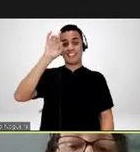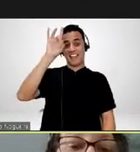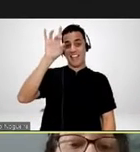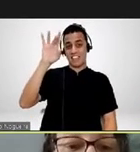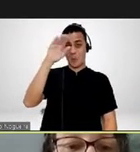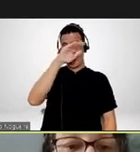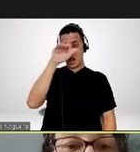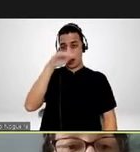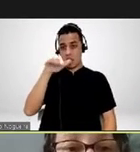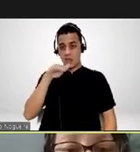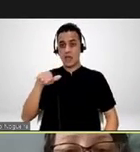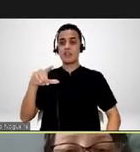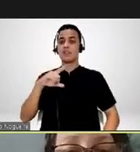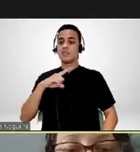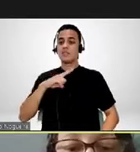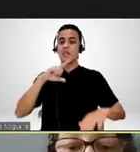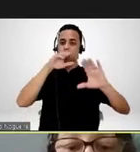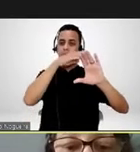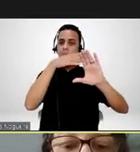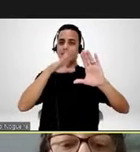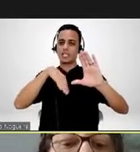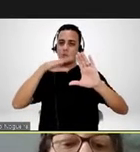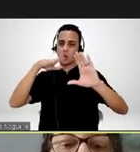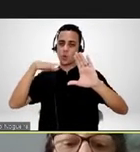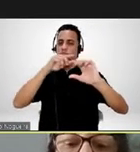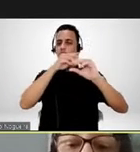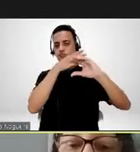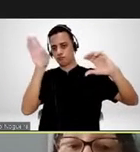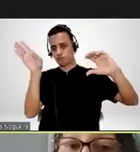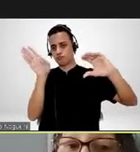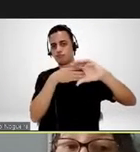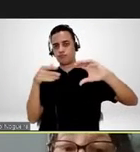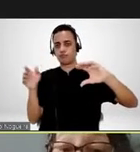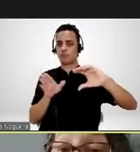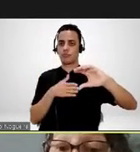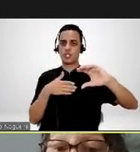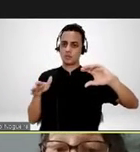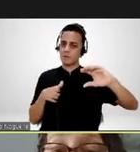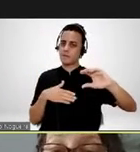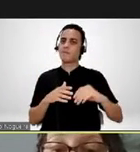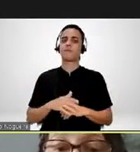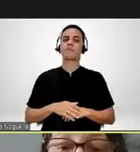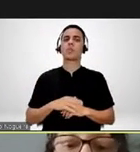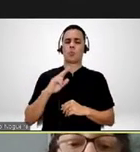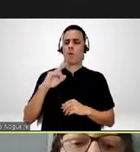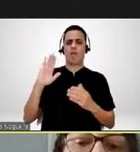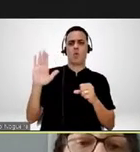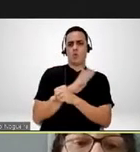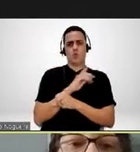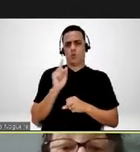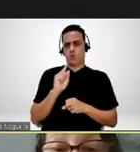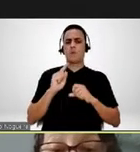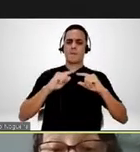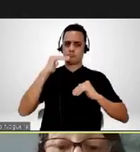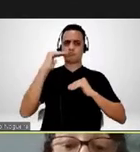partes apresenta um fragmento de superfície pintado, né? Mas eles não são absolutos, mas eles são bem regulares,